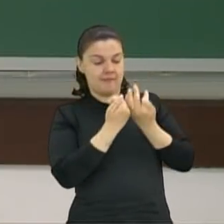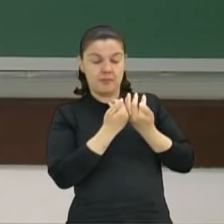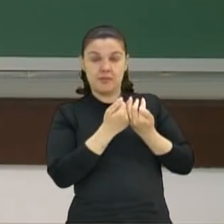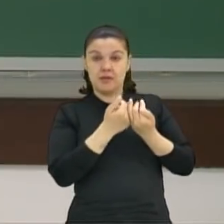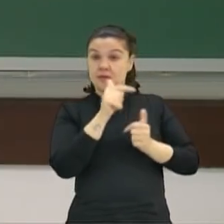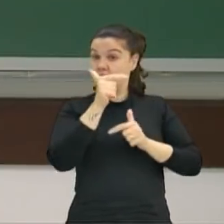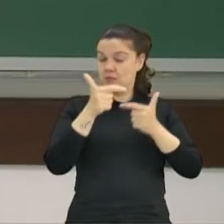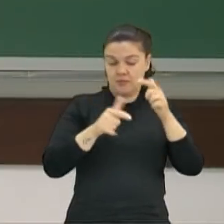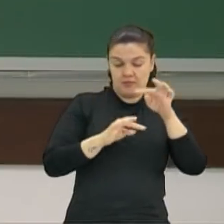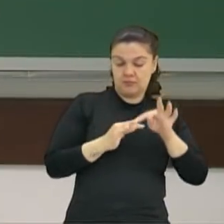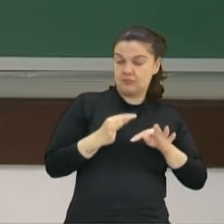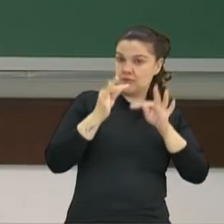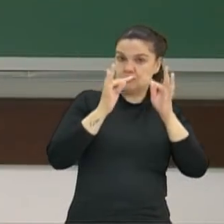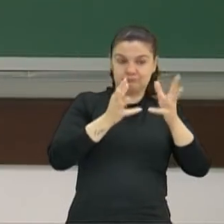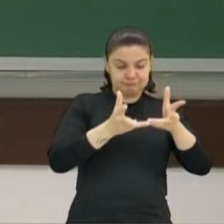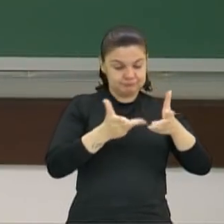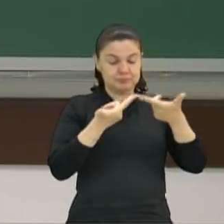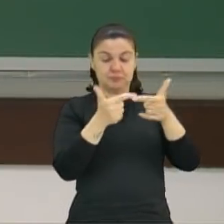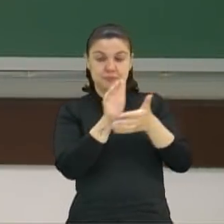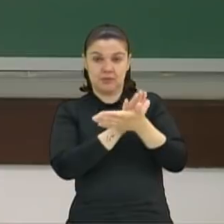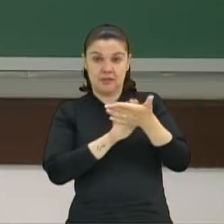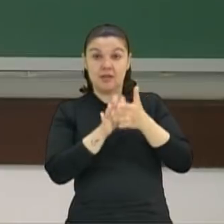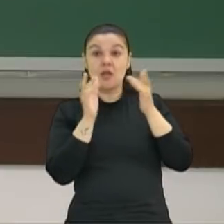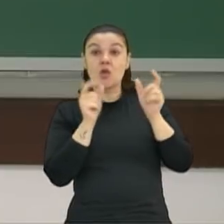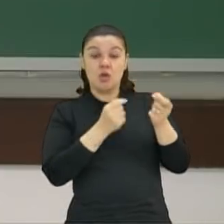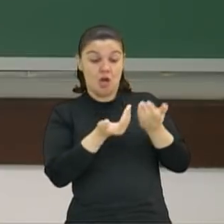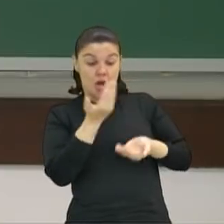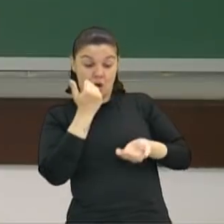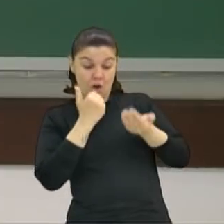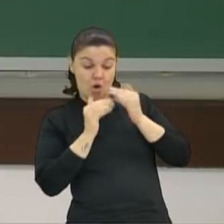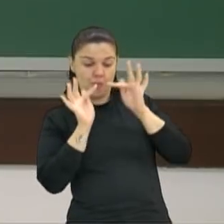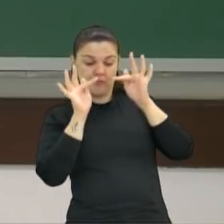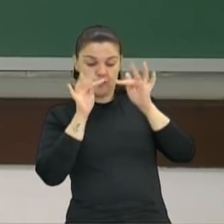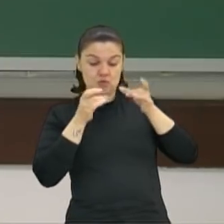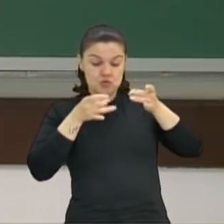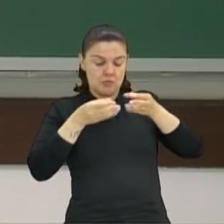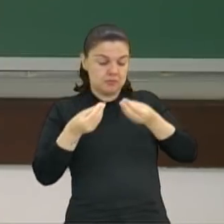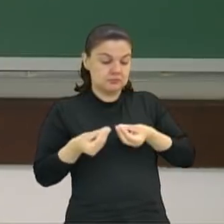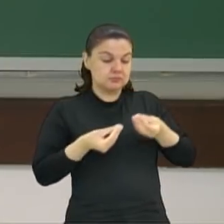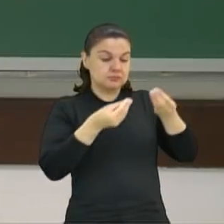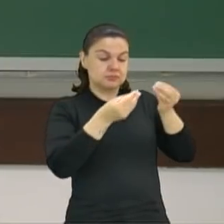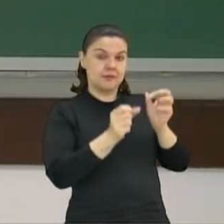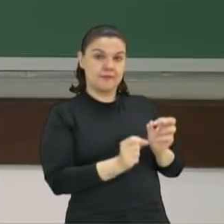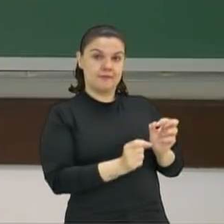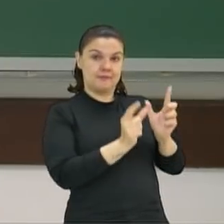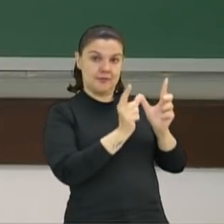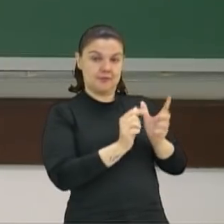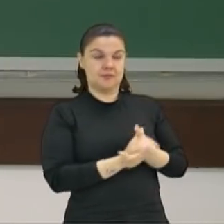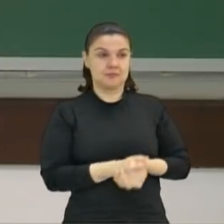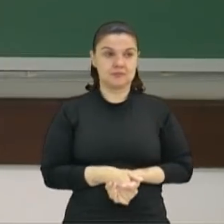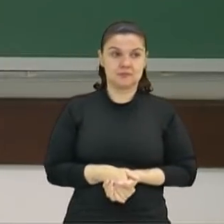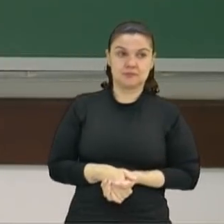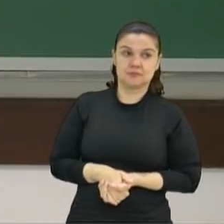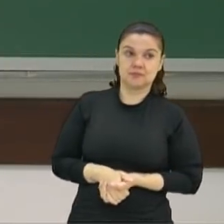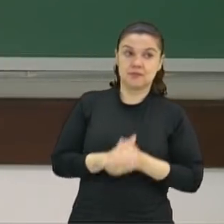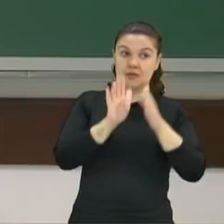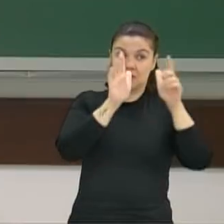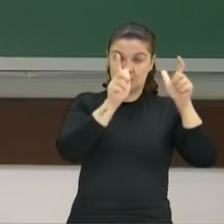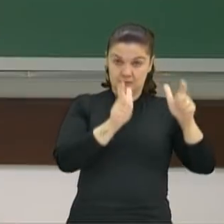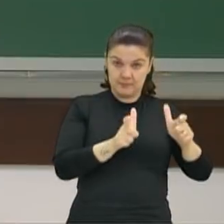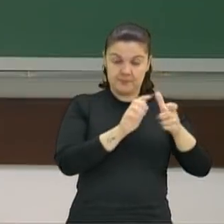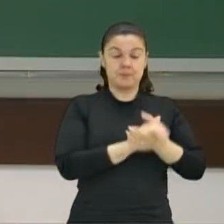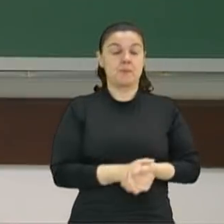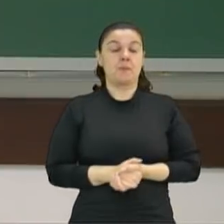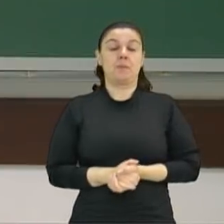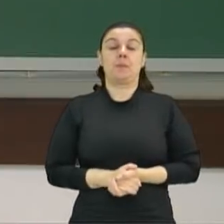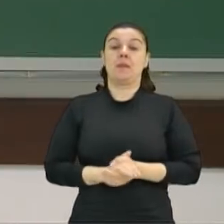de tecnologia e o que sobra dessa produção que a família não utiliza é vendido no comércio